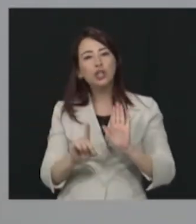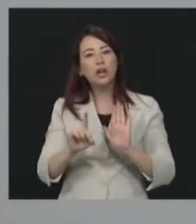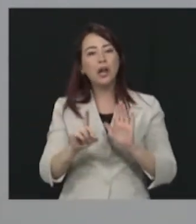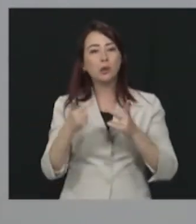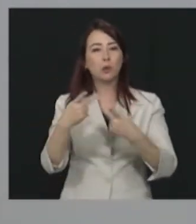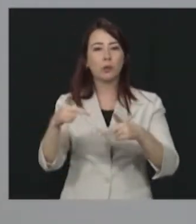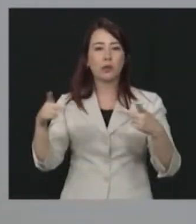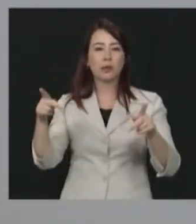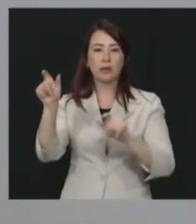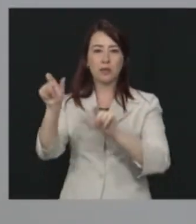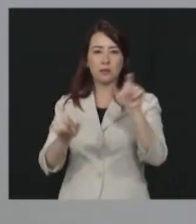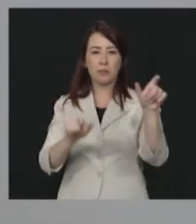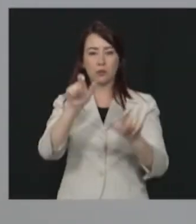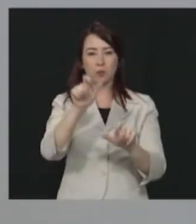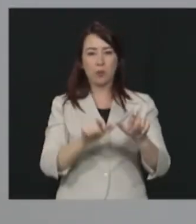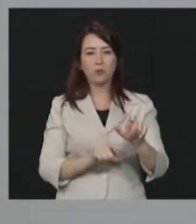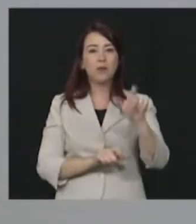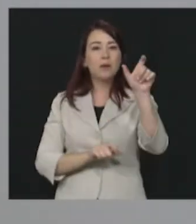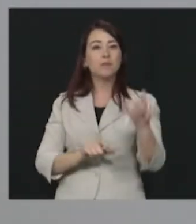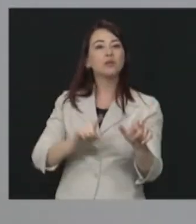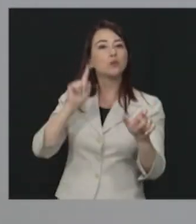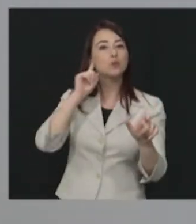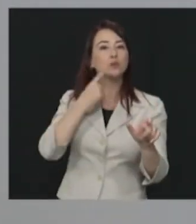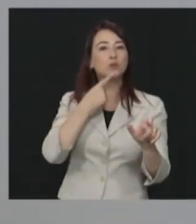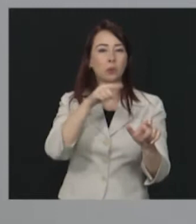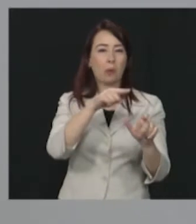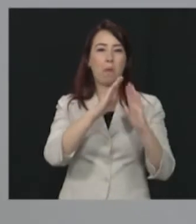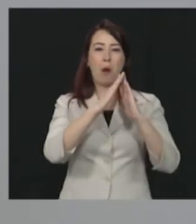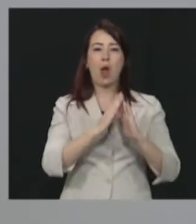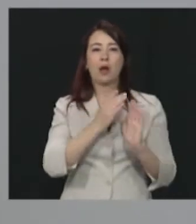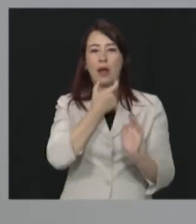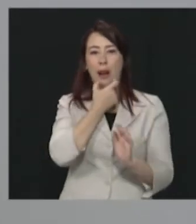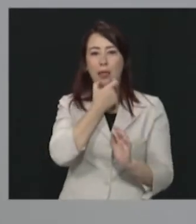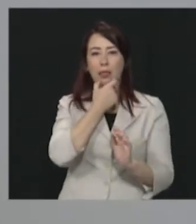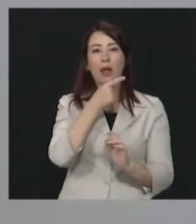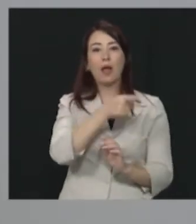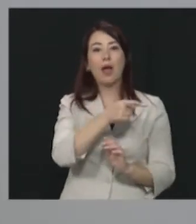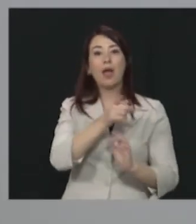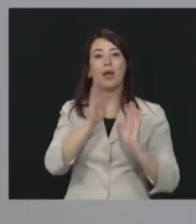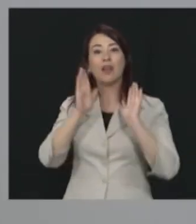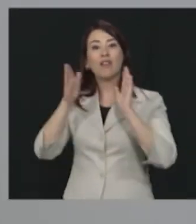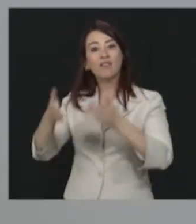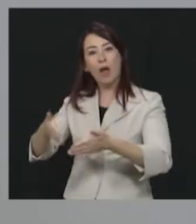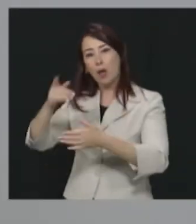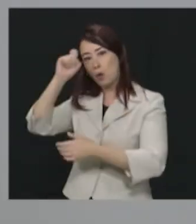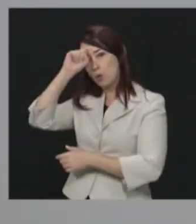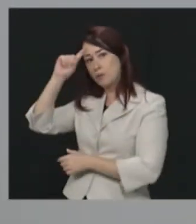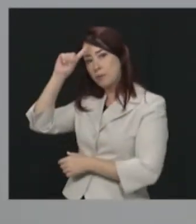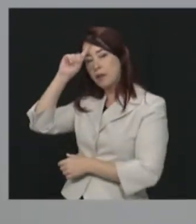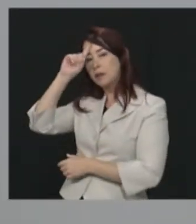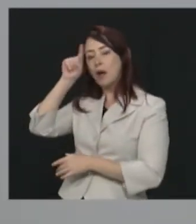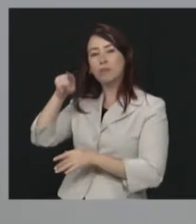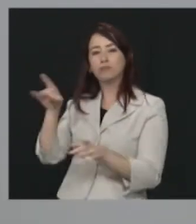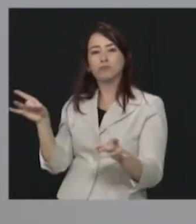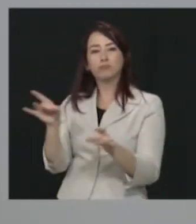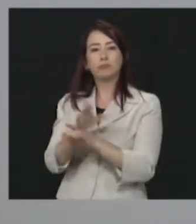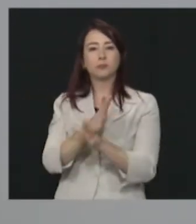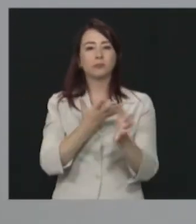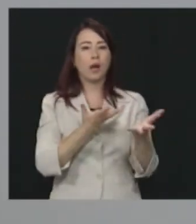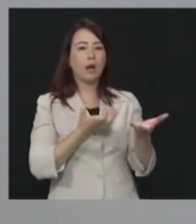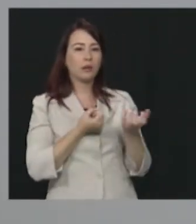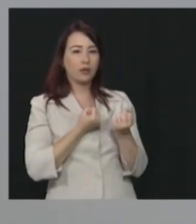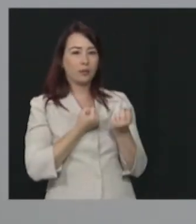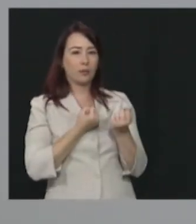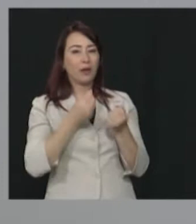exemplo, se um cidadão surdo inglês, ele chega em um hospital, ele é atendido, o hospital